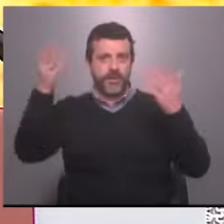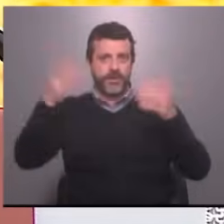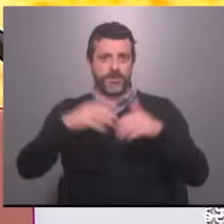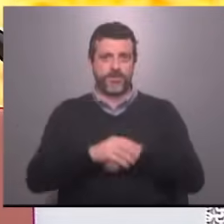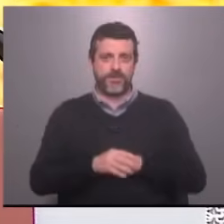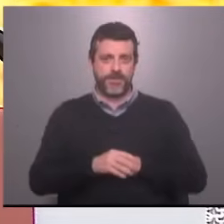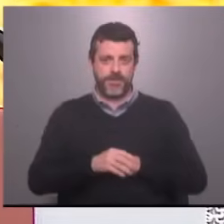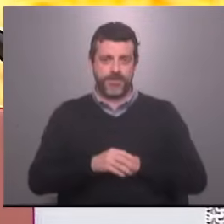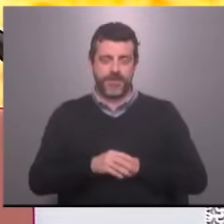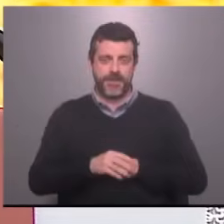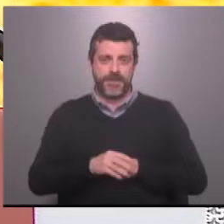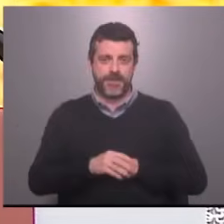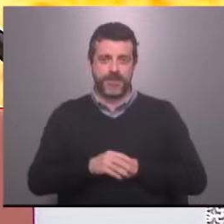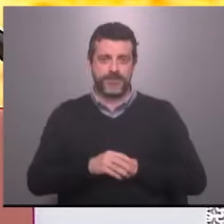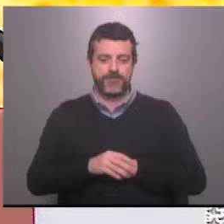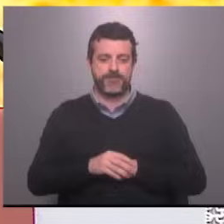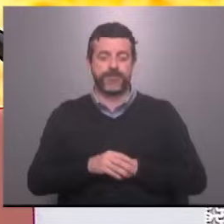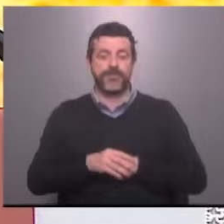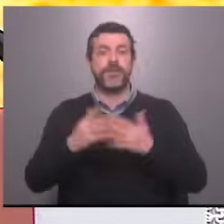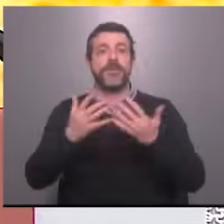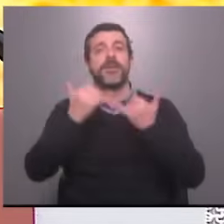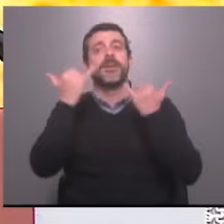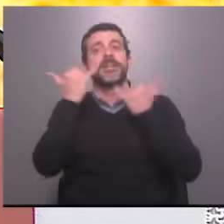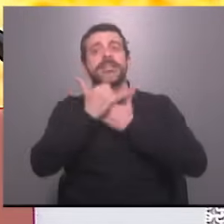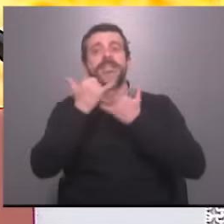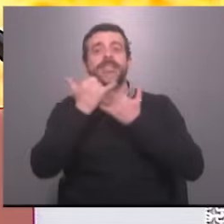todas as circunstâncias.